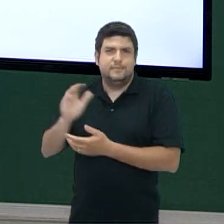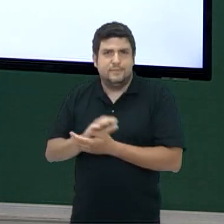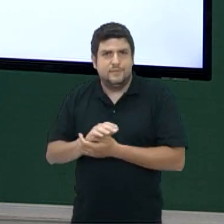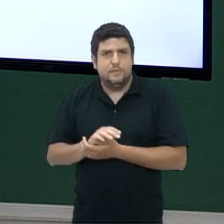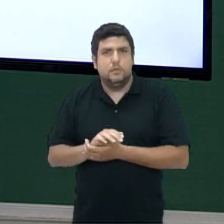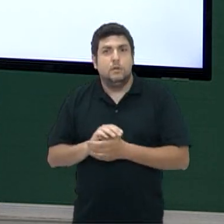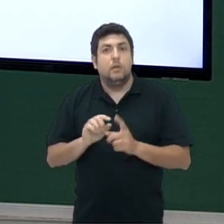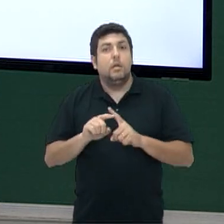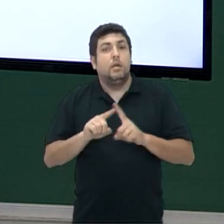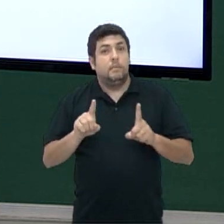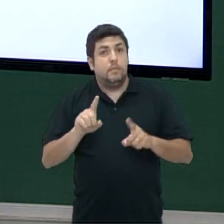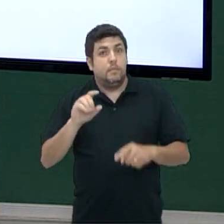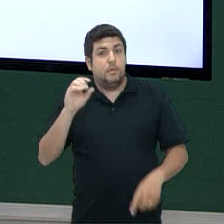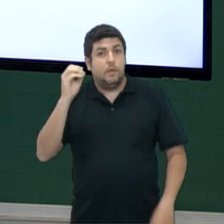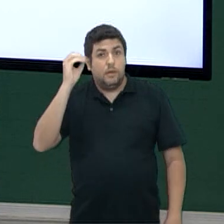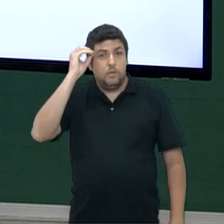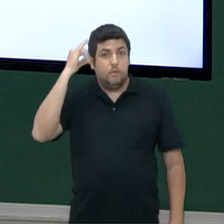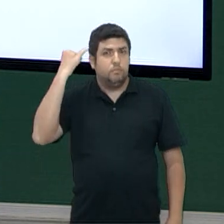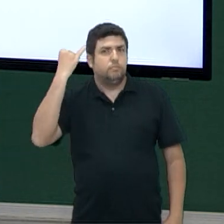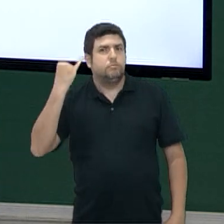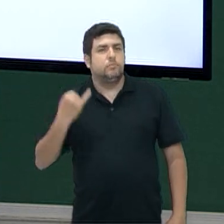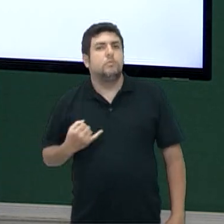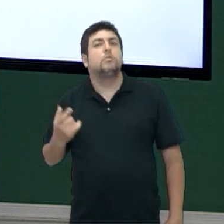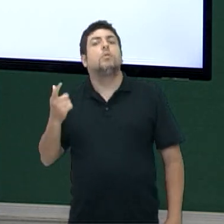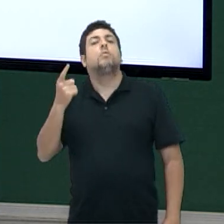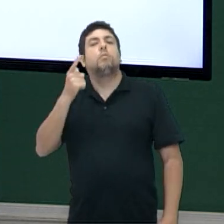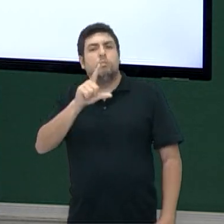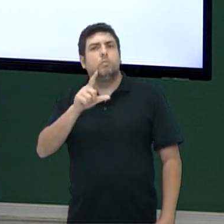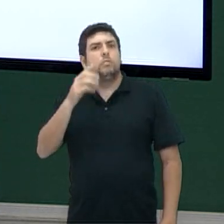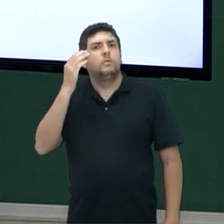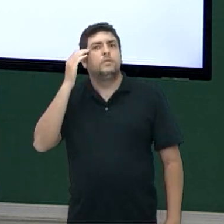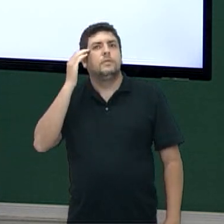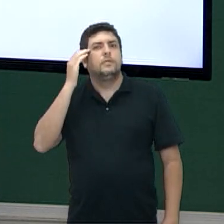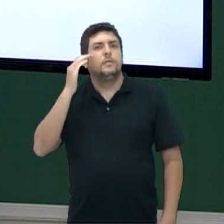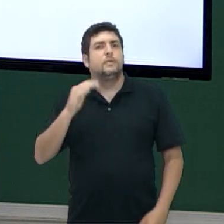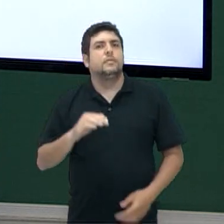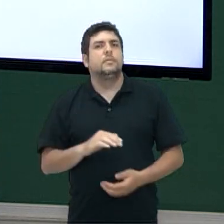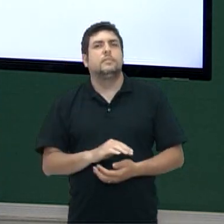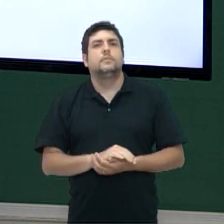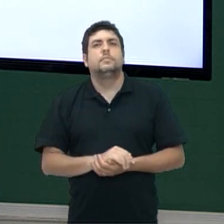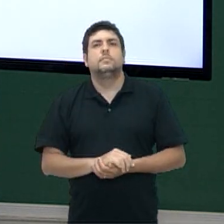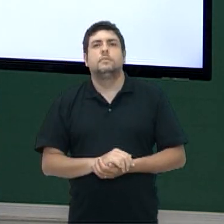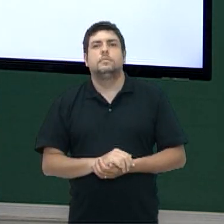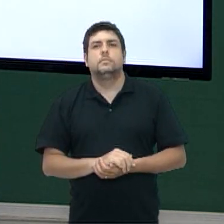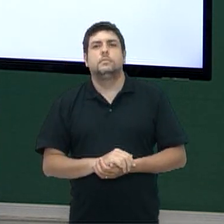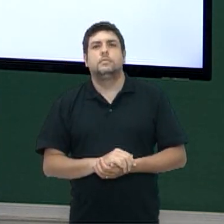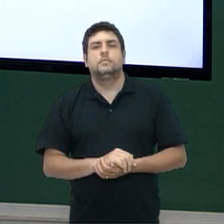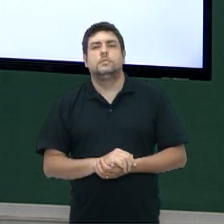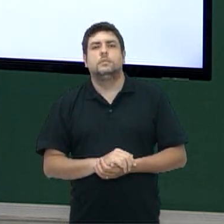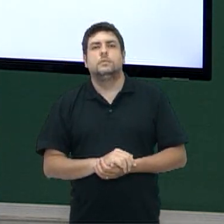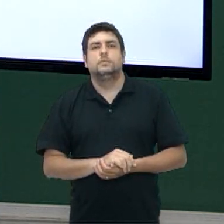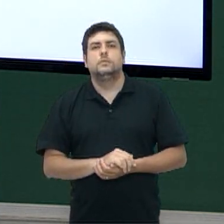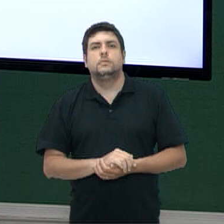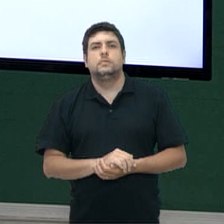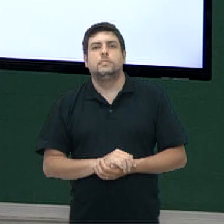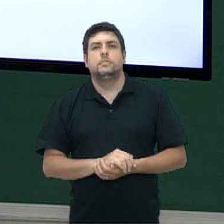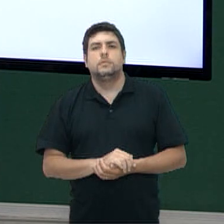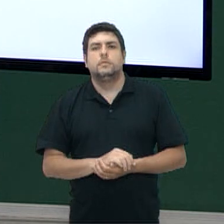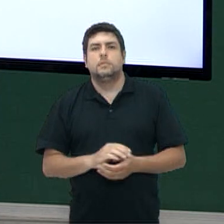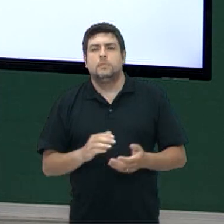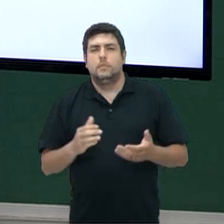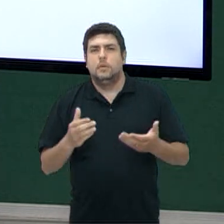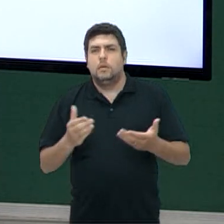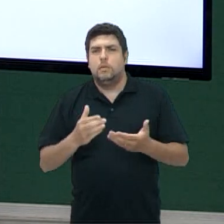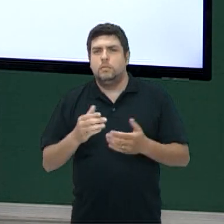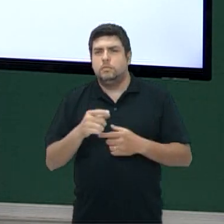Mas o Newton conseguiu isolar isso com a sua primeira lei. Bem, agora eu quero que vocês entendam,